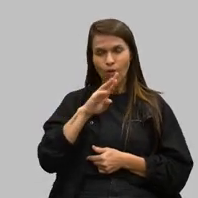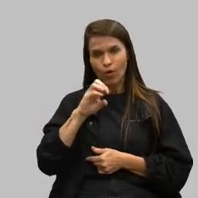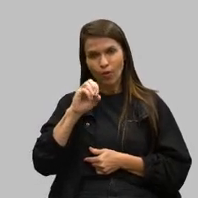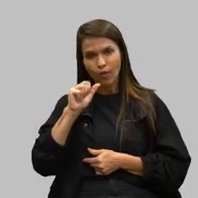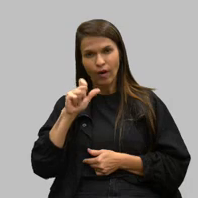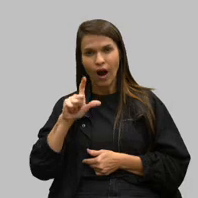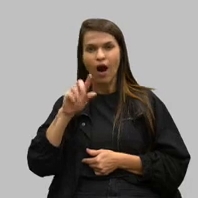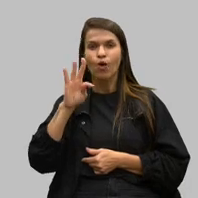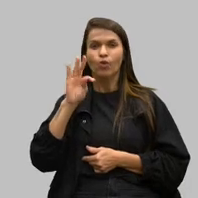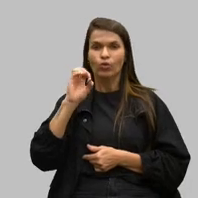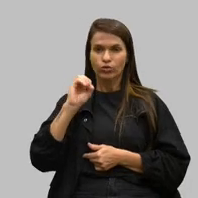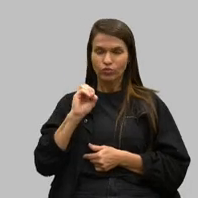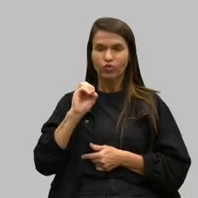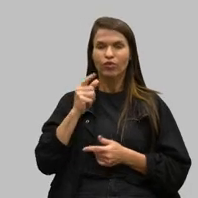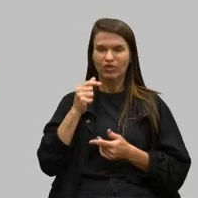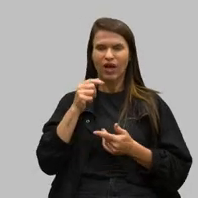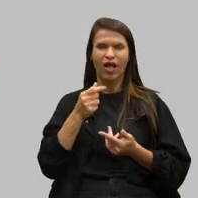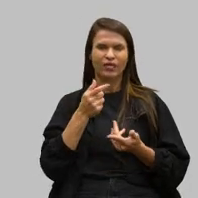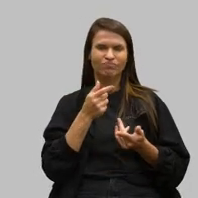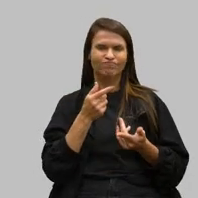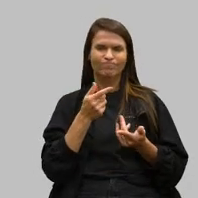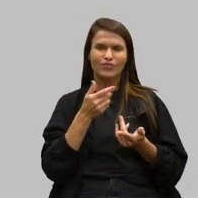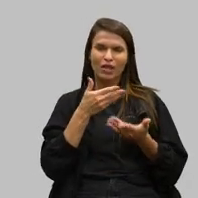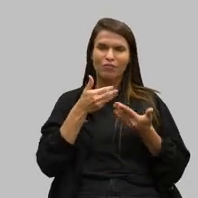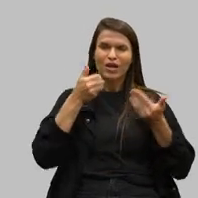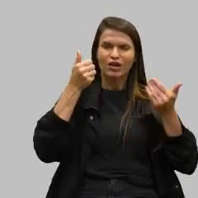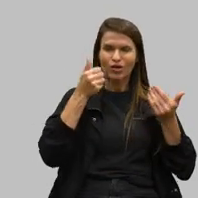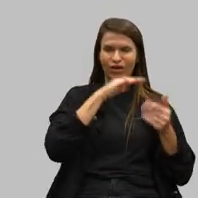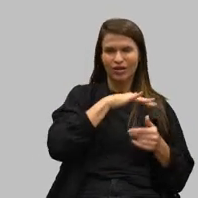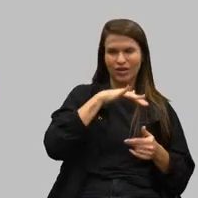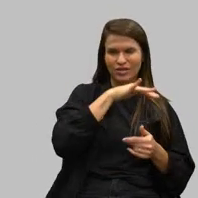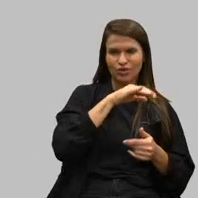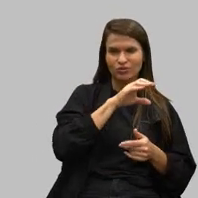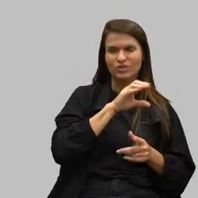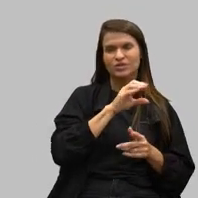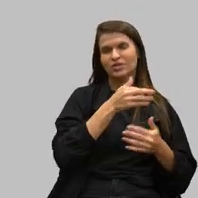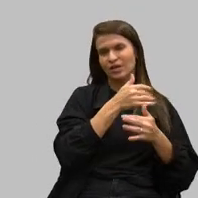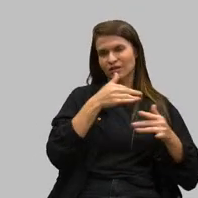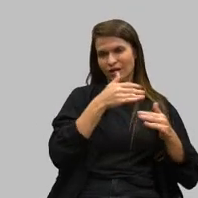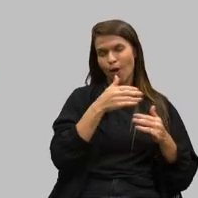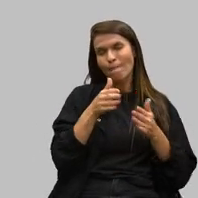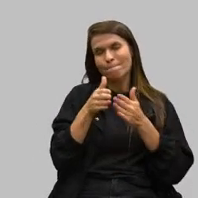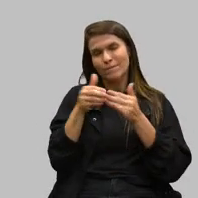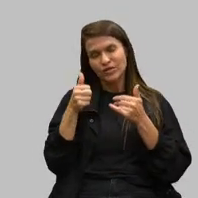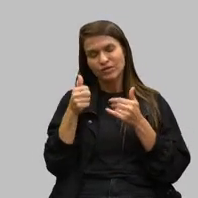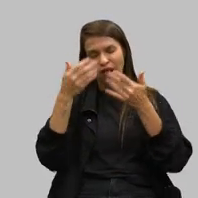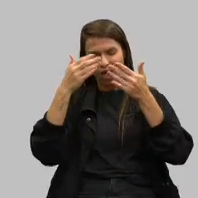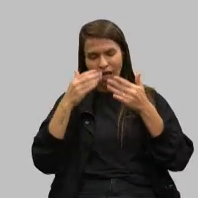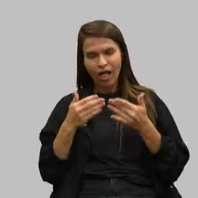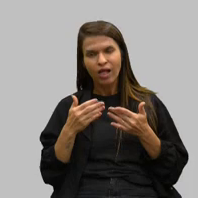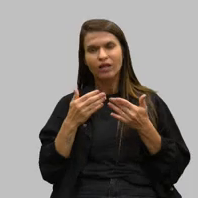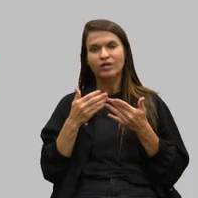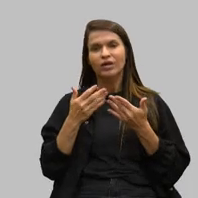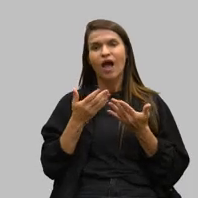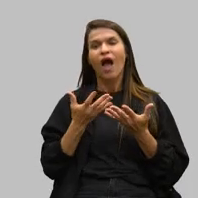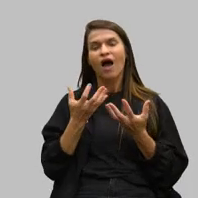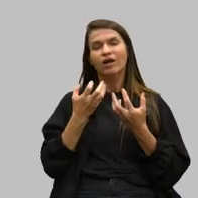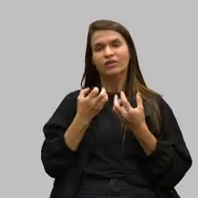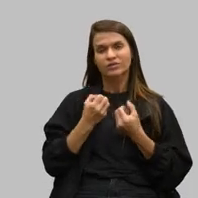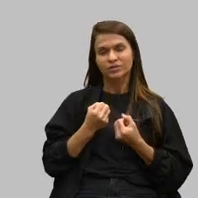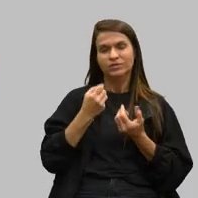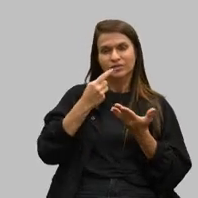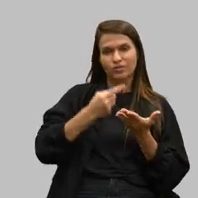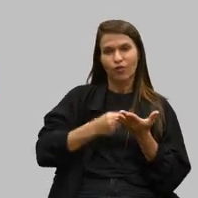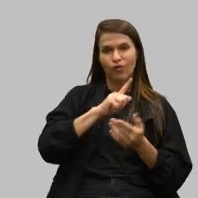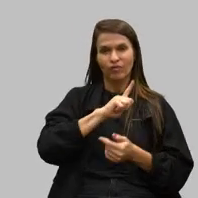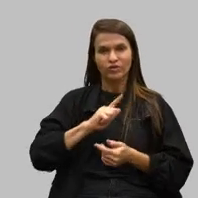desafogar a UPA da região central. Eu conto muito que esse pedido seja analisado e atendido pelo governo do Estado através da